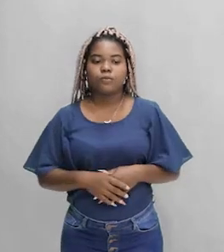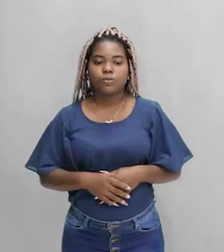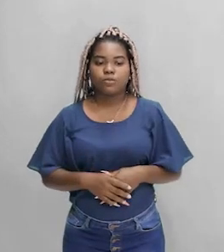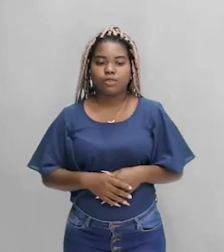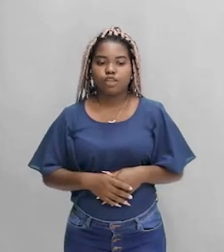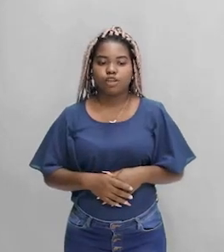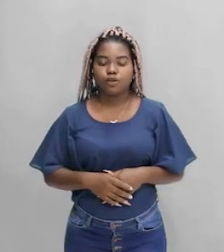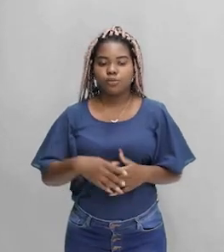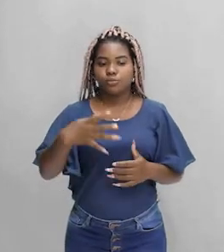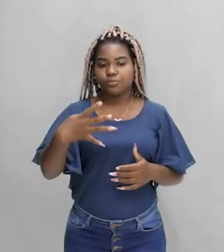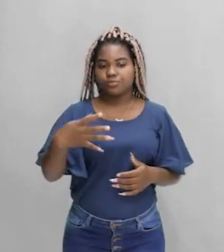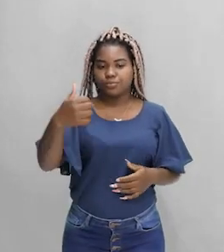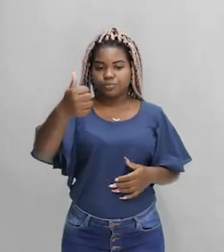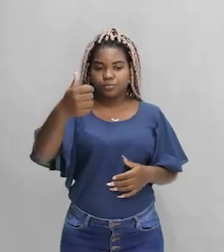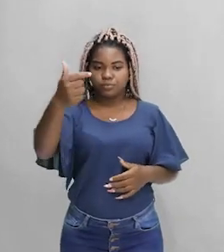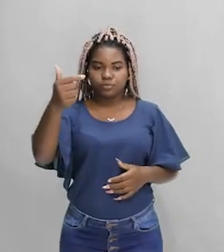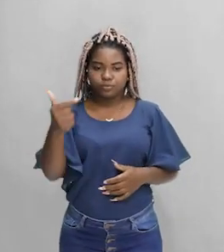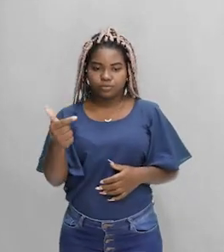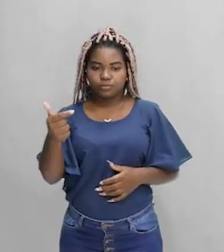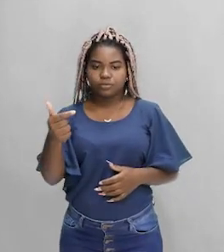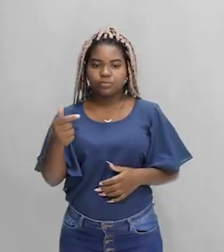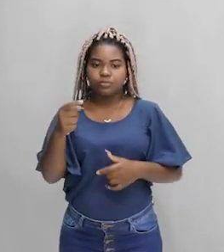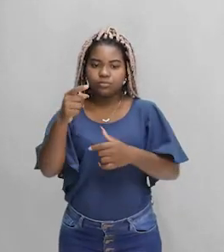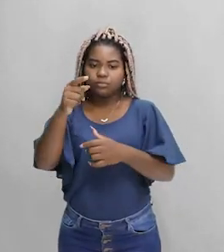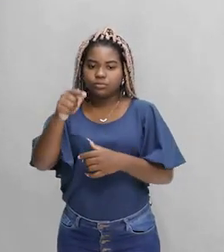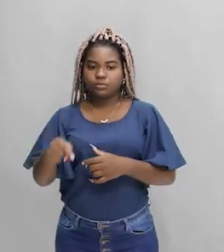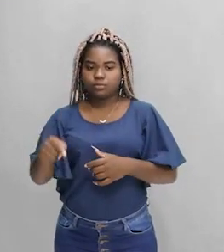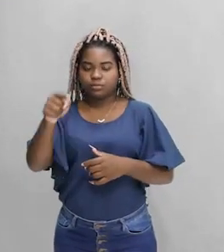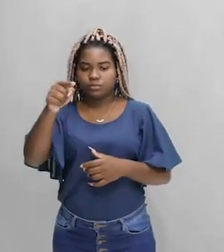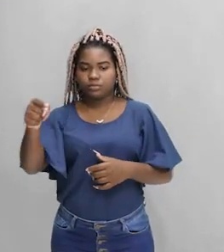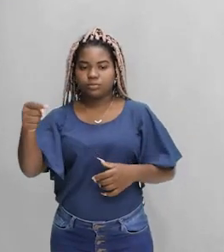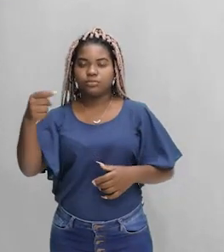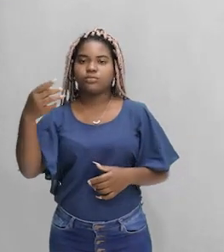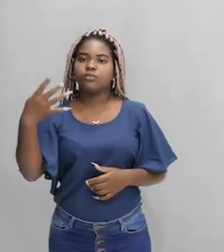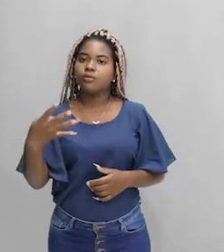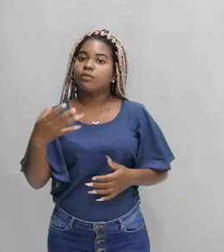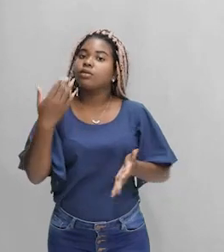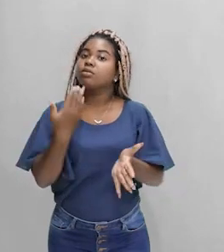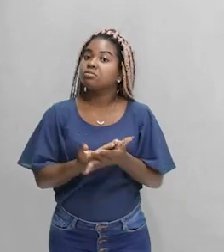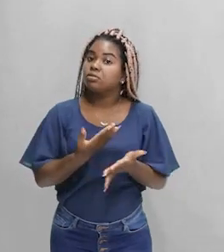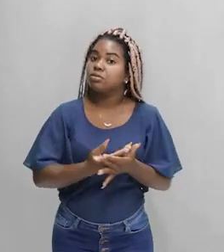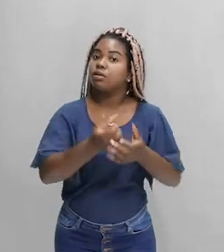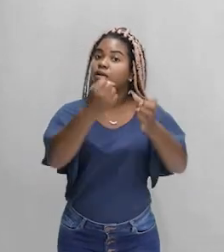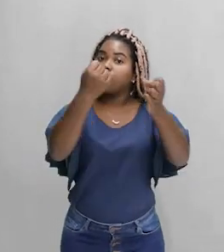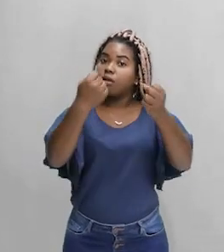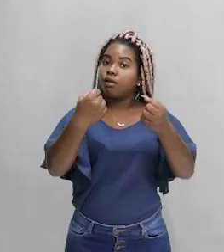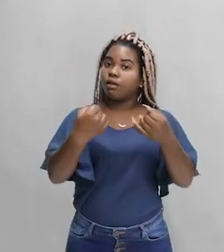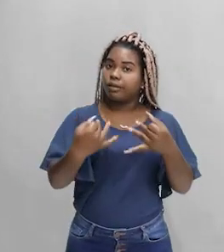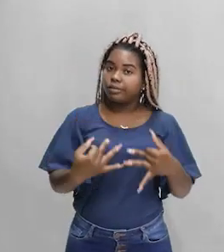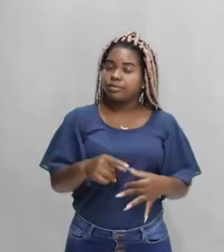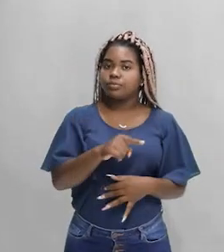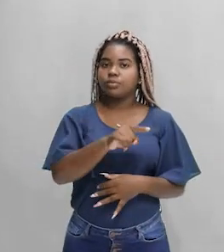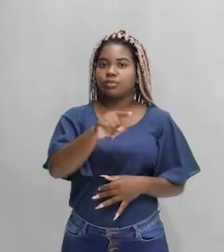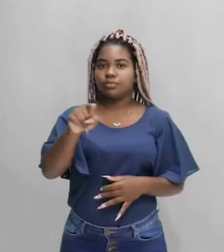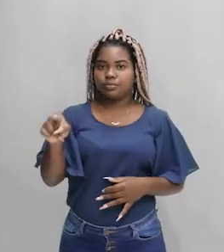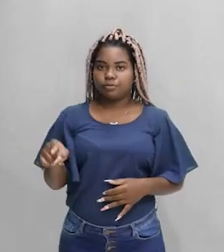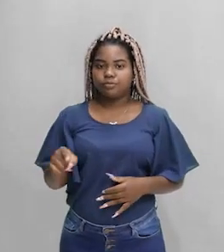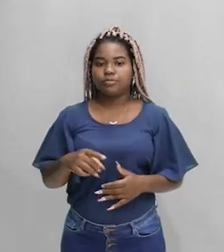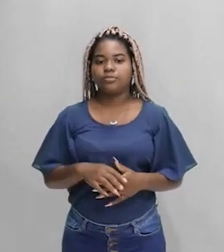Vamos substituir, olha só. 4 elevado a meio, isso aqui nós já estudamos, tá? Escrita no